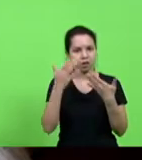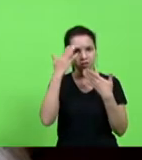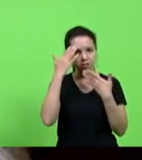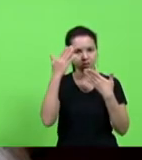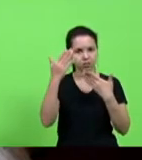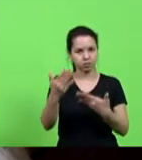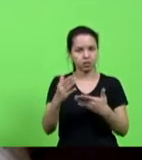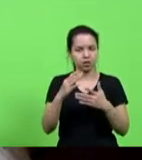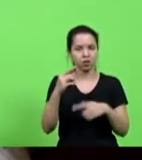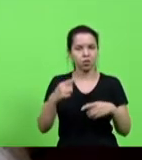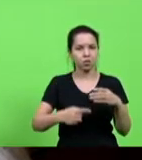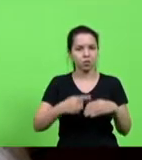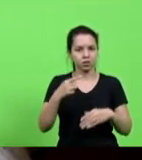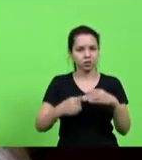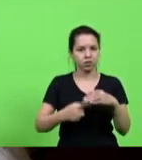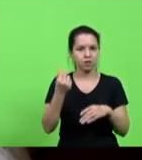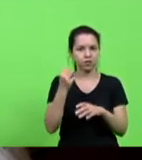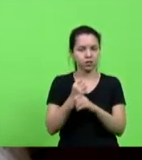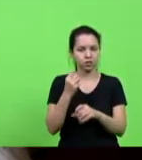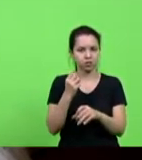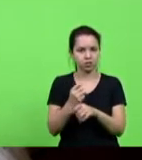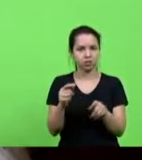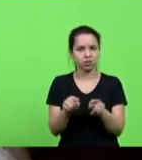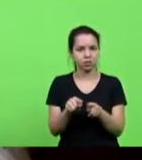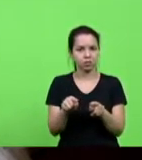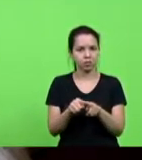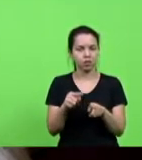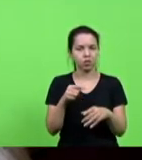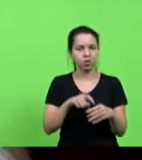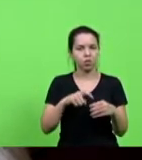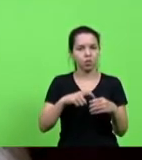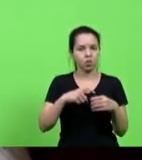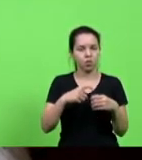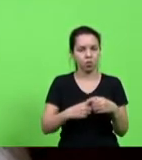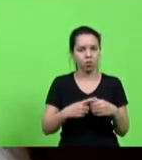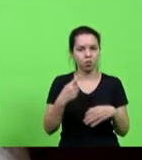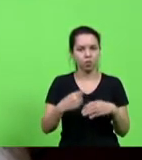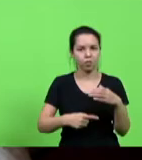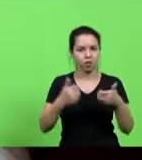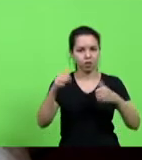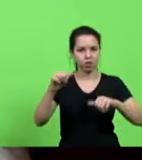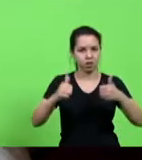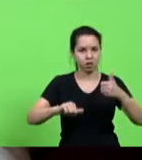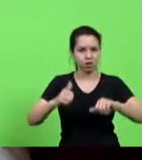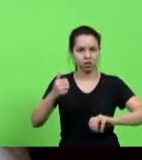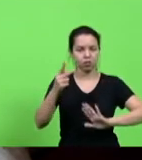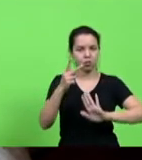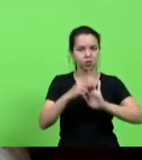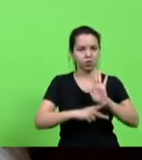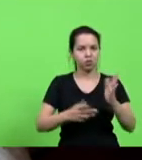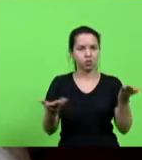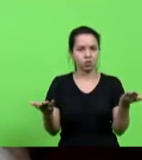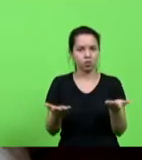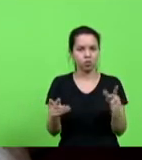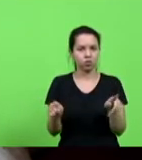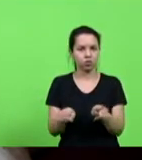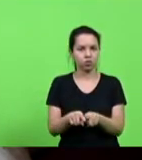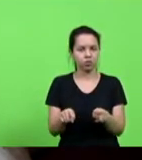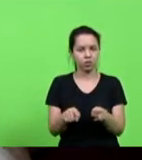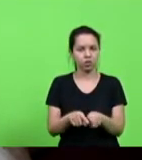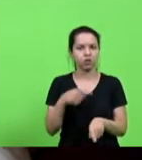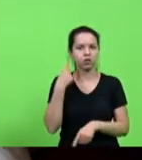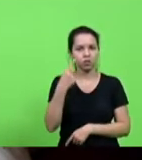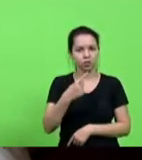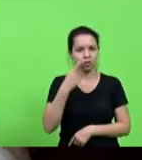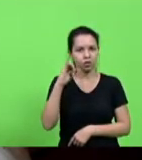à Comissão de Finanças, todos os membros daquela comissão, pela análise do projeto na manhã de hoje e também ao deputado